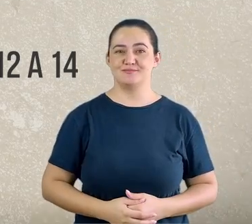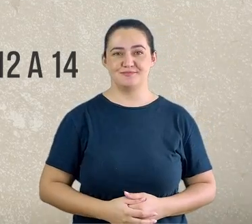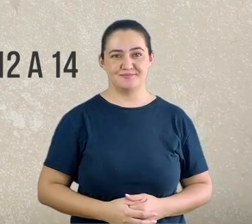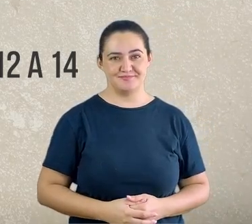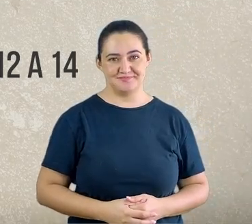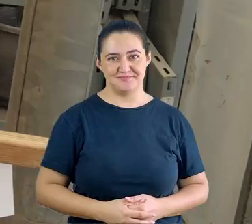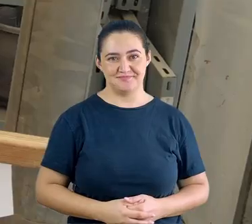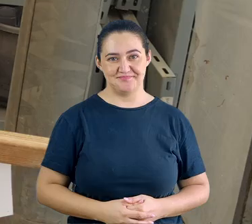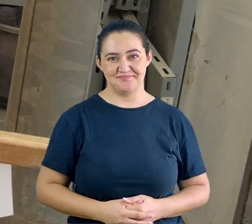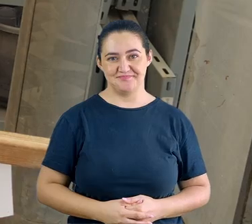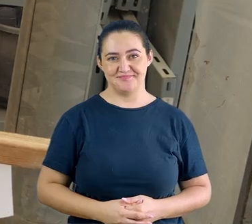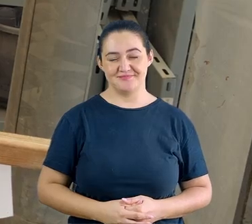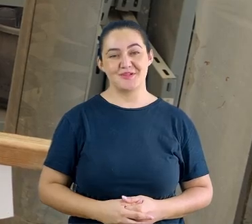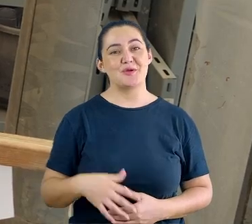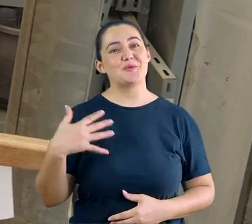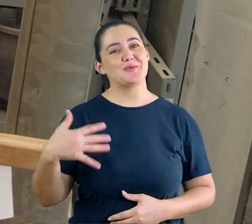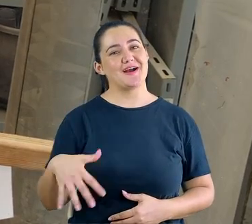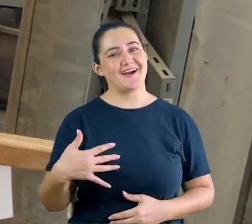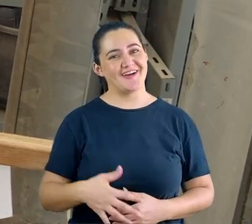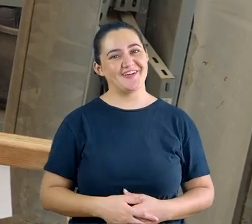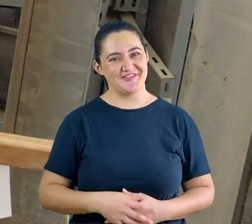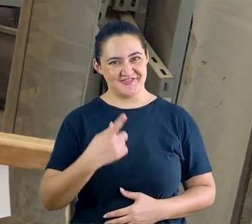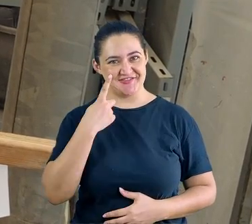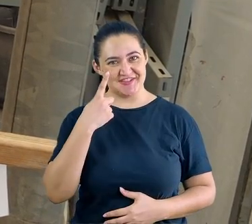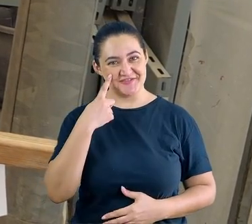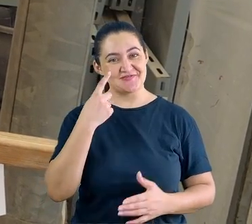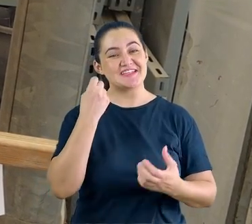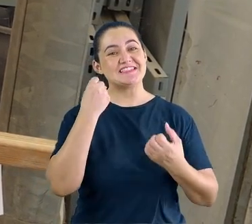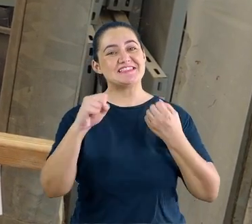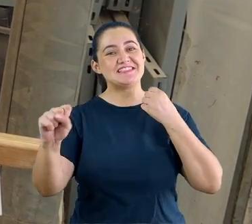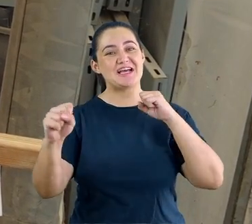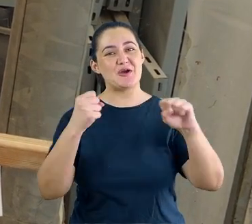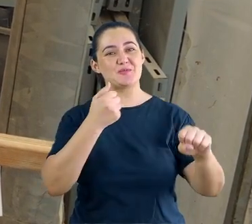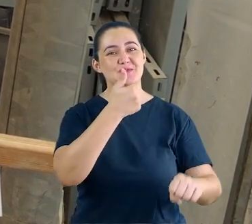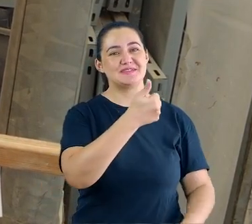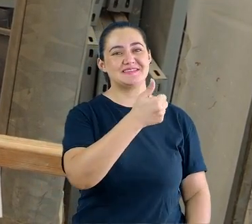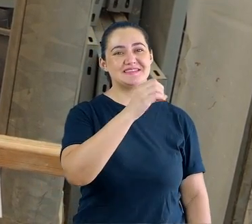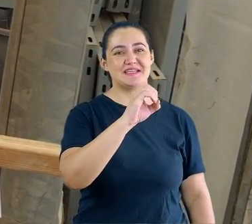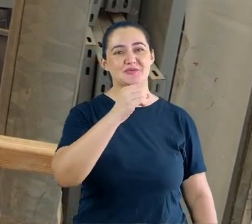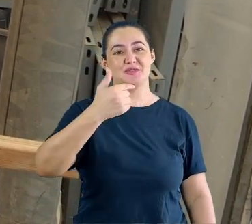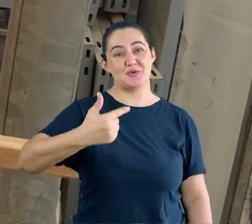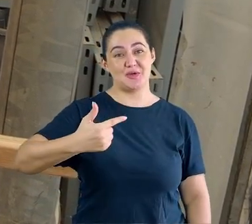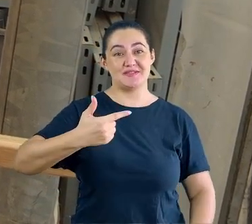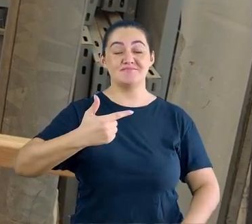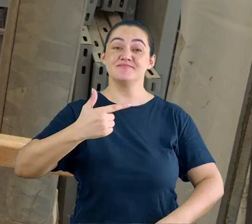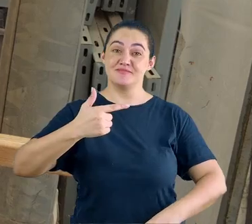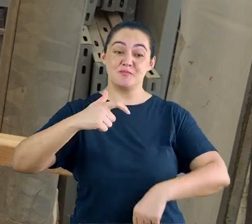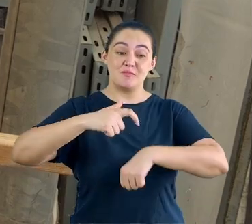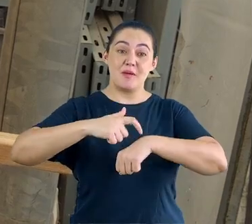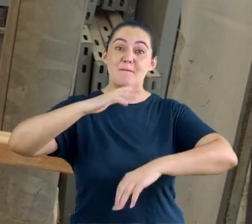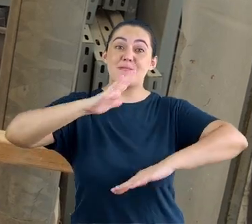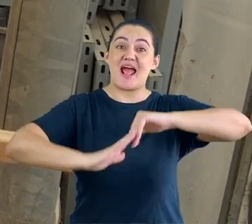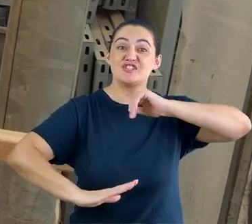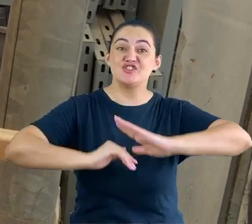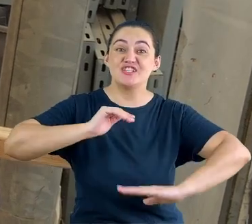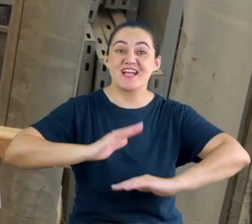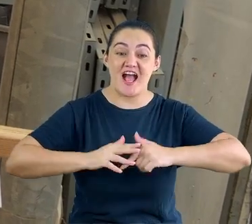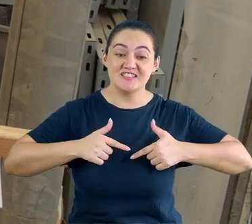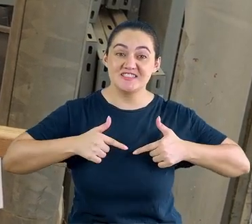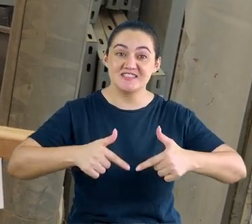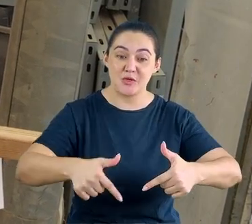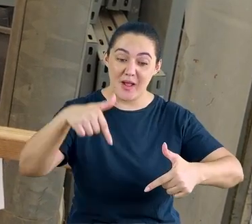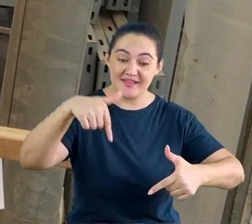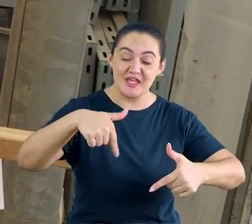a 14. O que você acabou de ver foi o Salmo 102 na prática. Quando nós, que nos